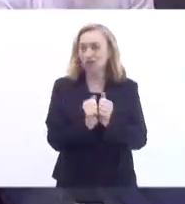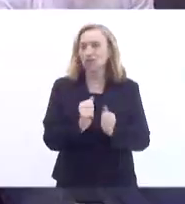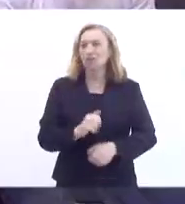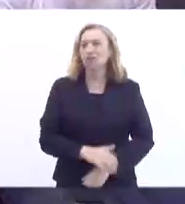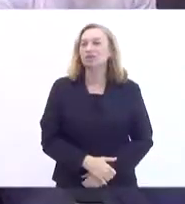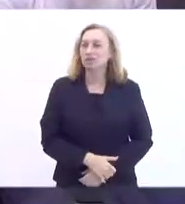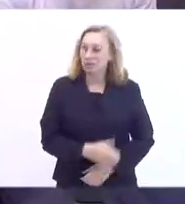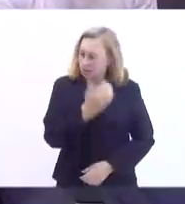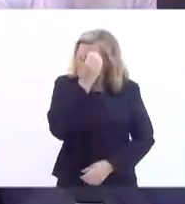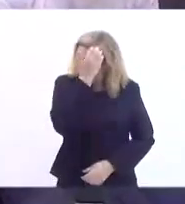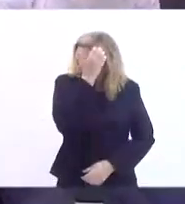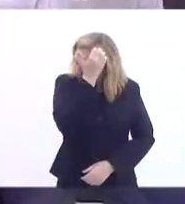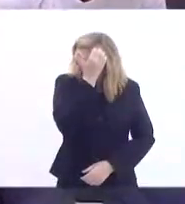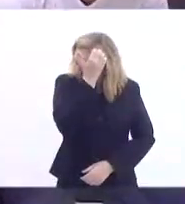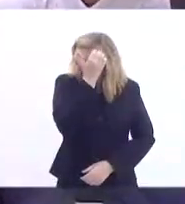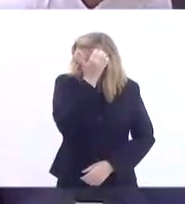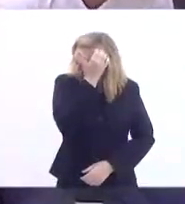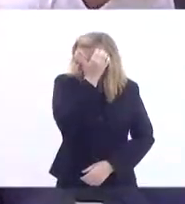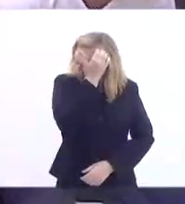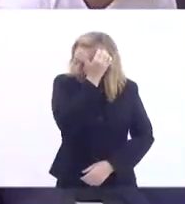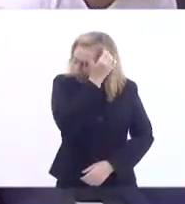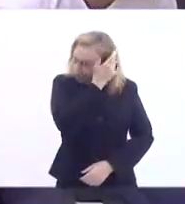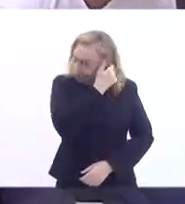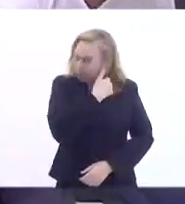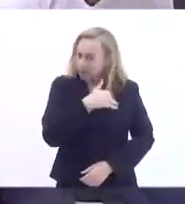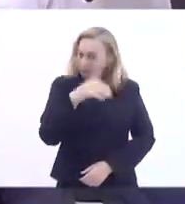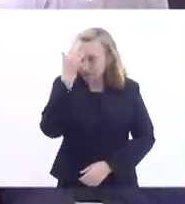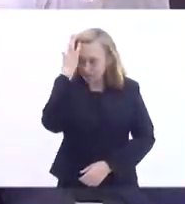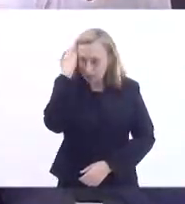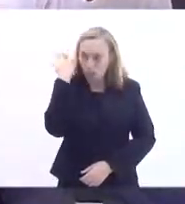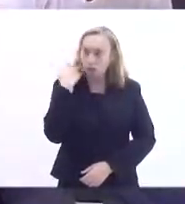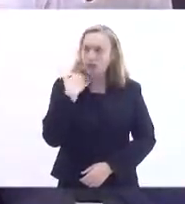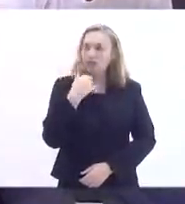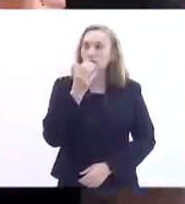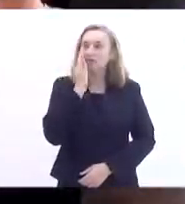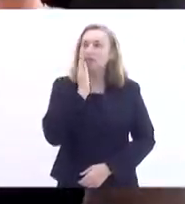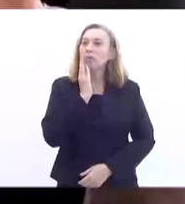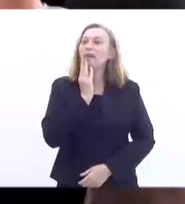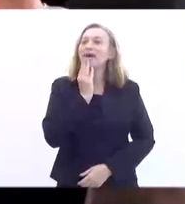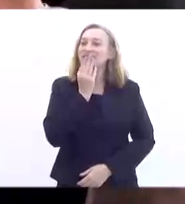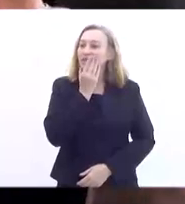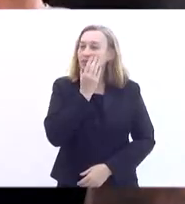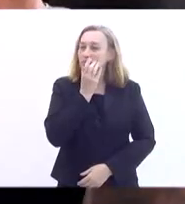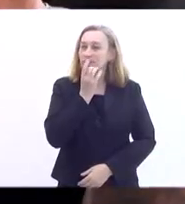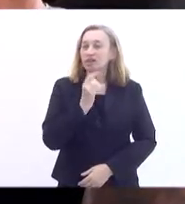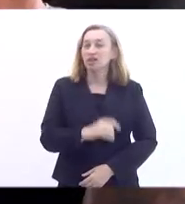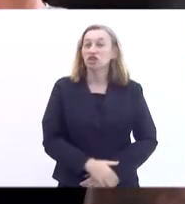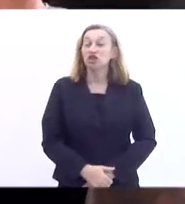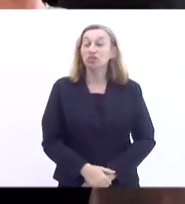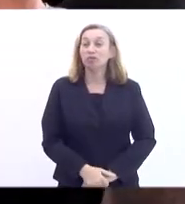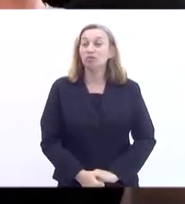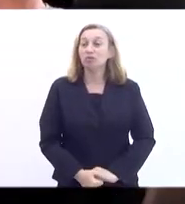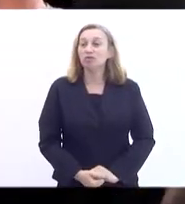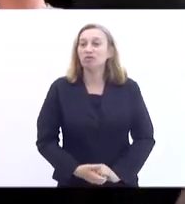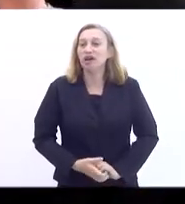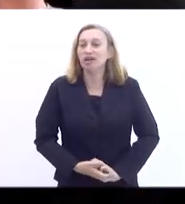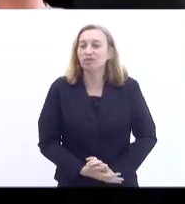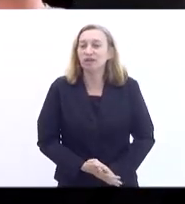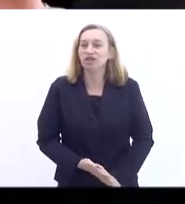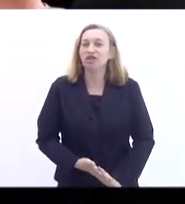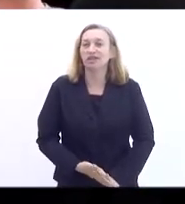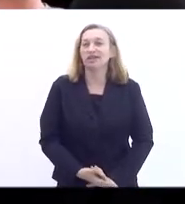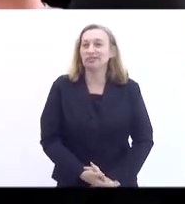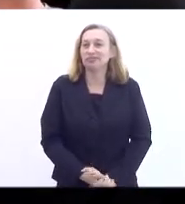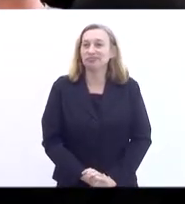obrigado passar a palavra Deputado Coronel Salema e aparece Bom dia a todos aqui fazer um